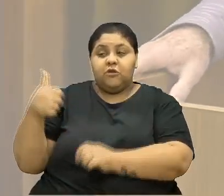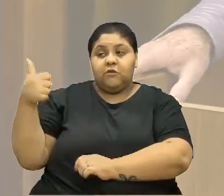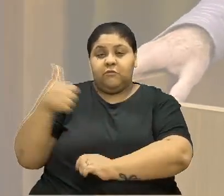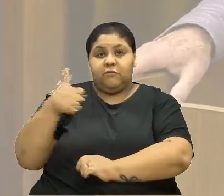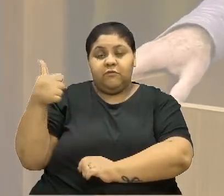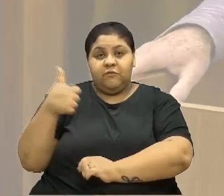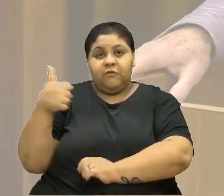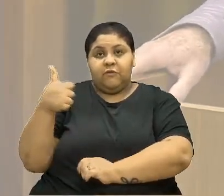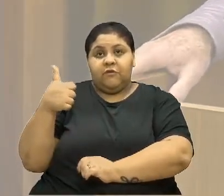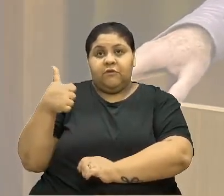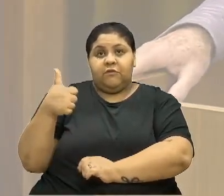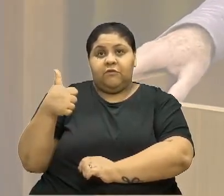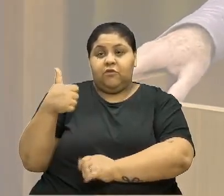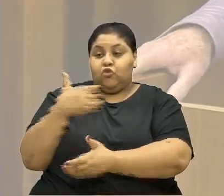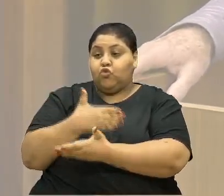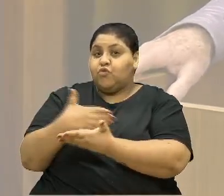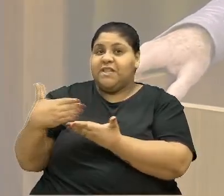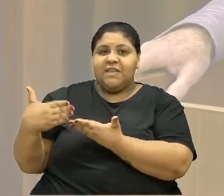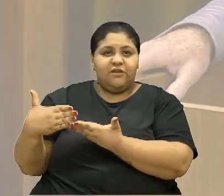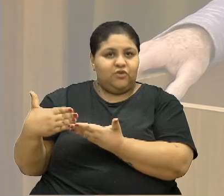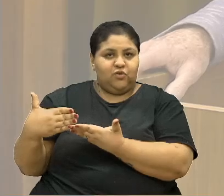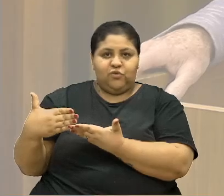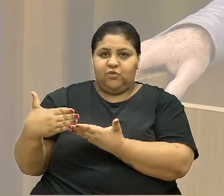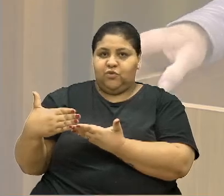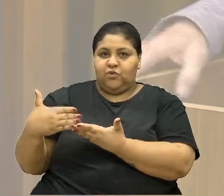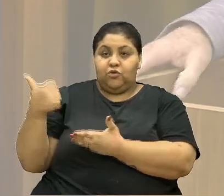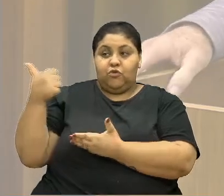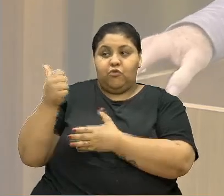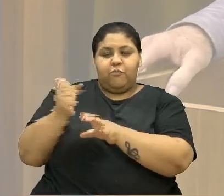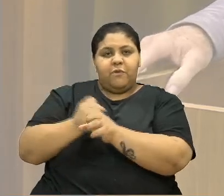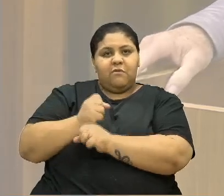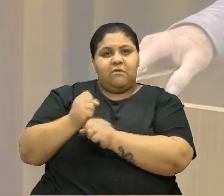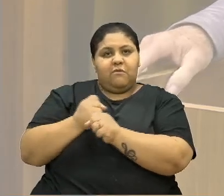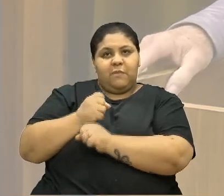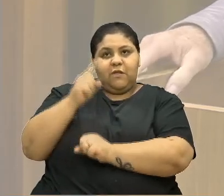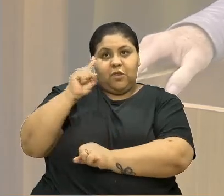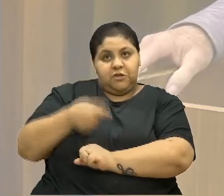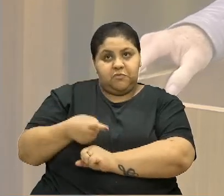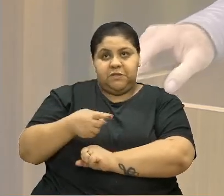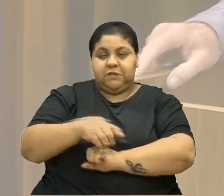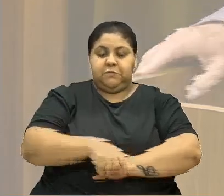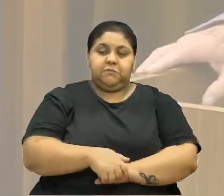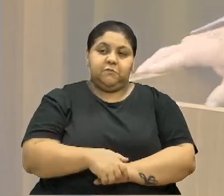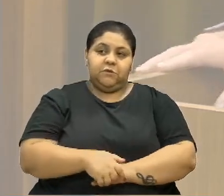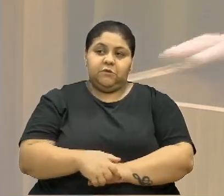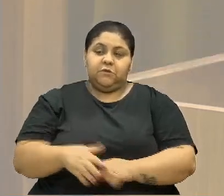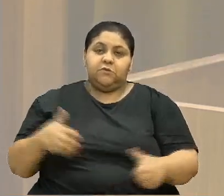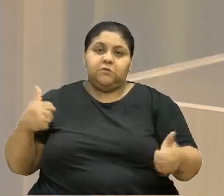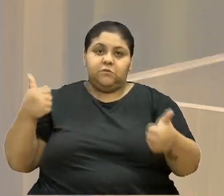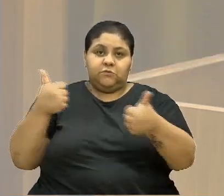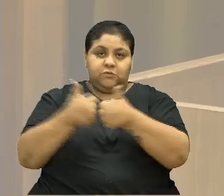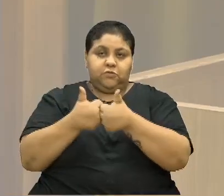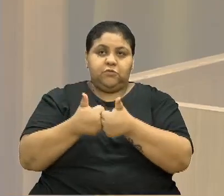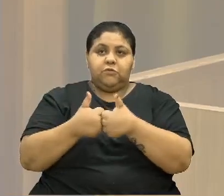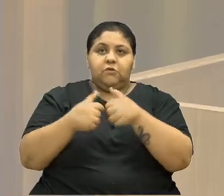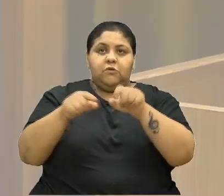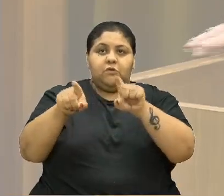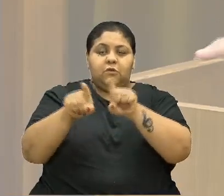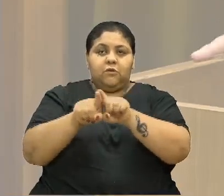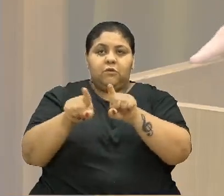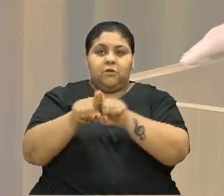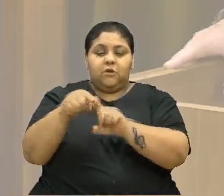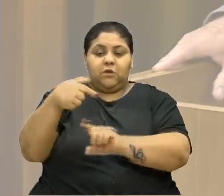primeira largada, no primeiro ano de mandato. Juntamente com isso, eu